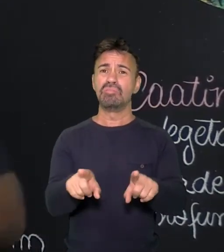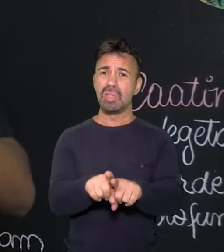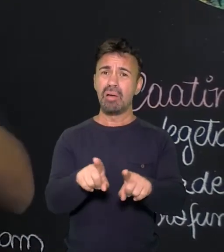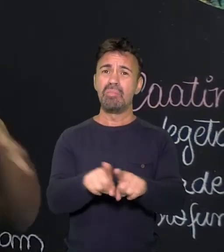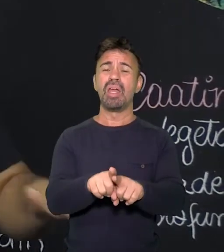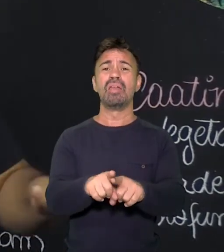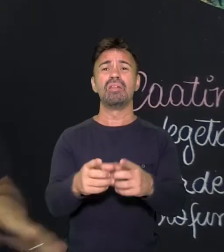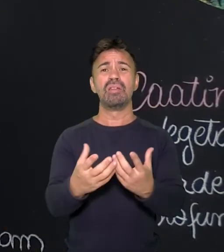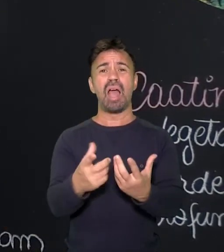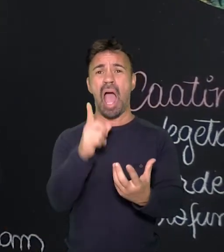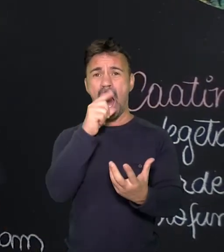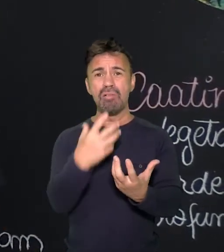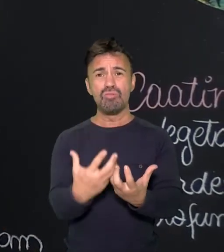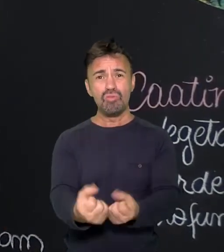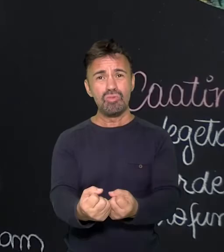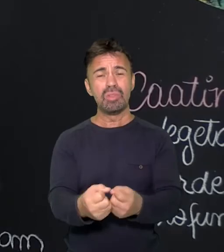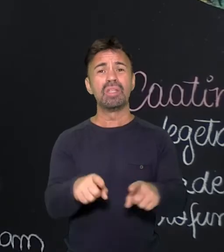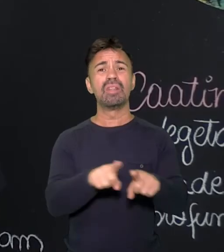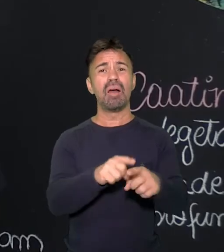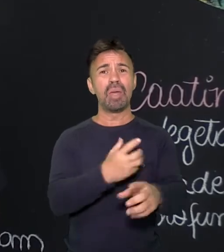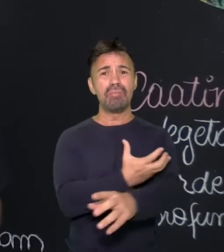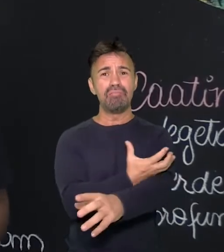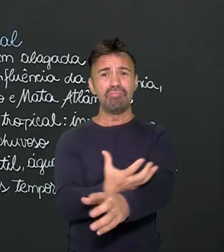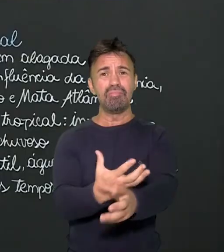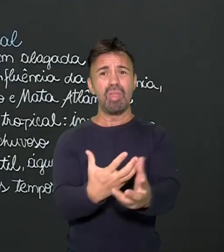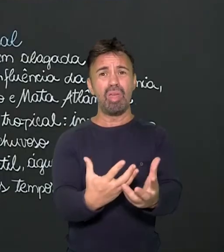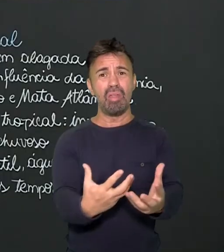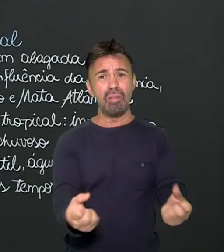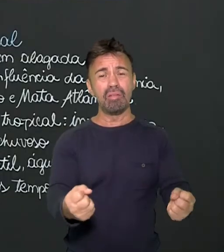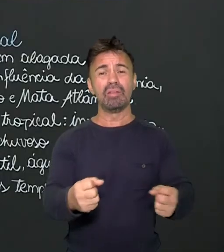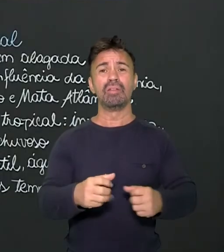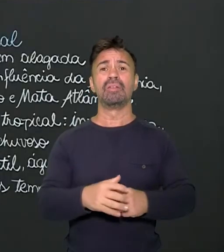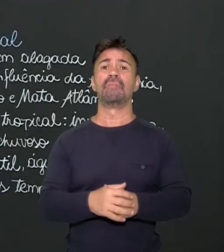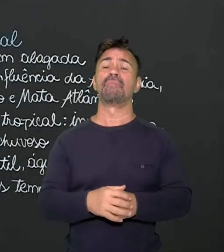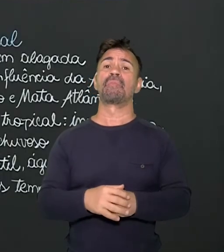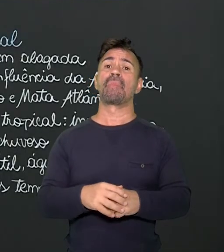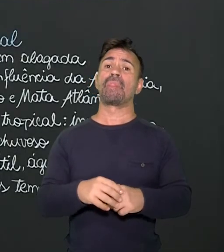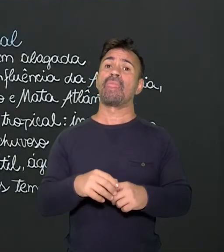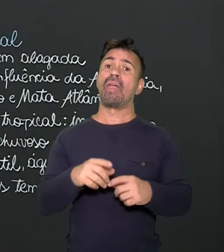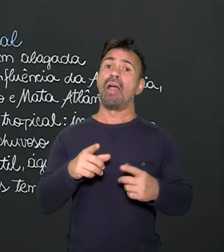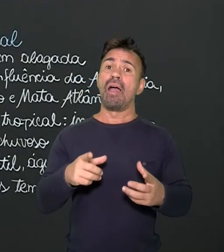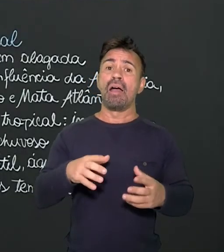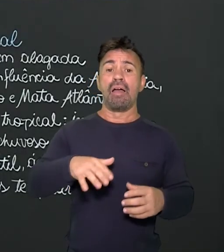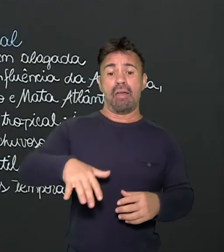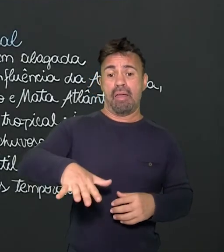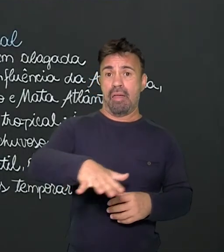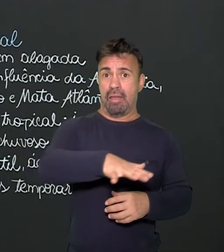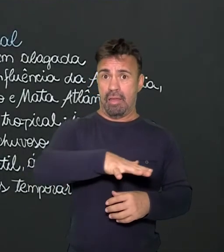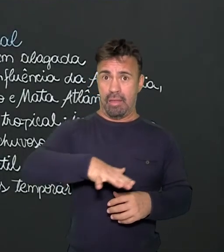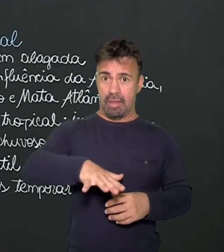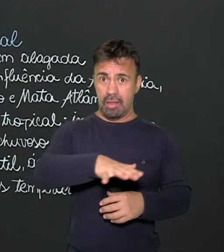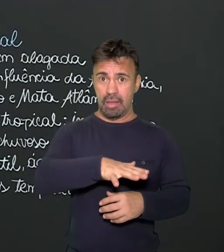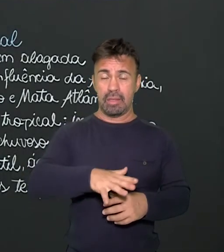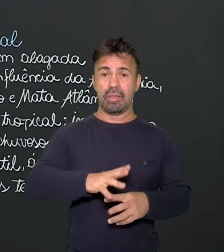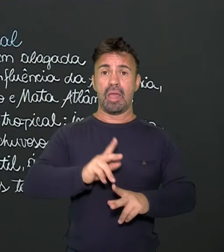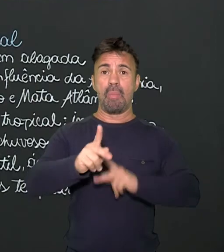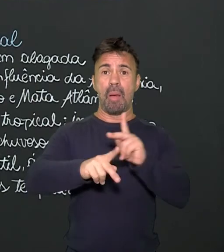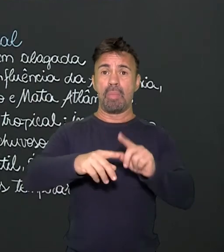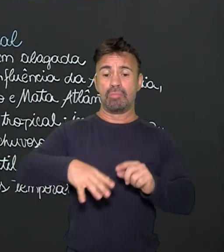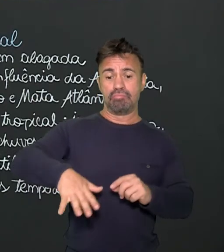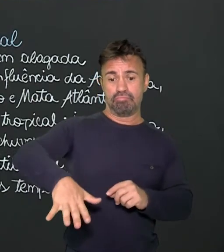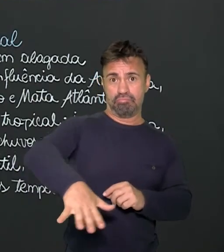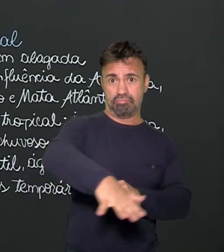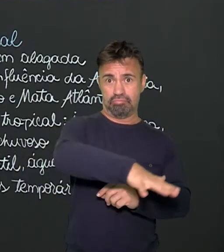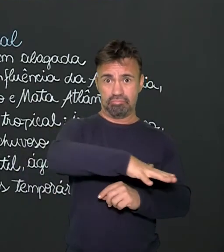se vai, a vida ao entorno também se vai. Vale destacar que a região, a população